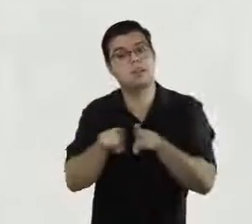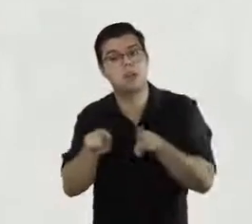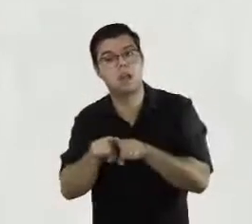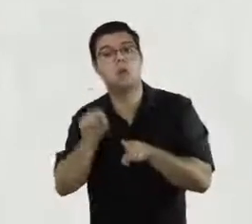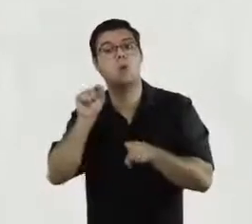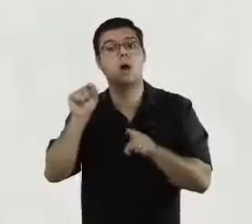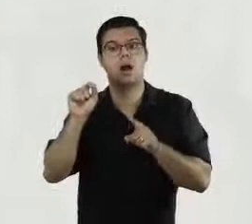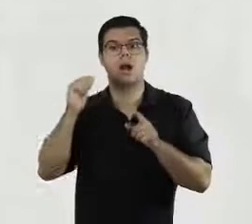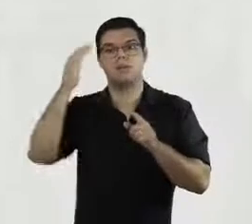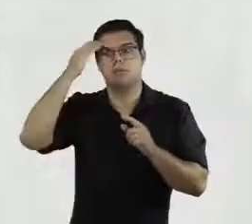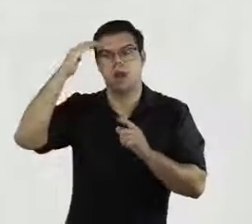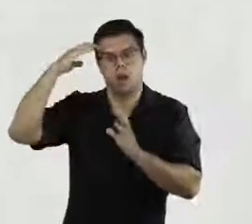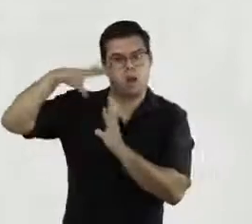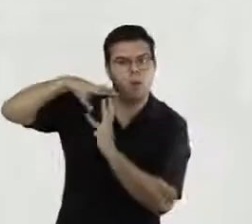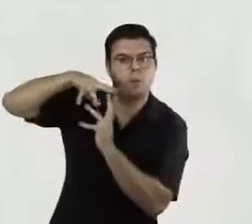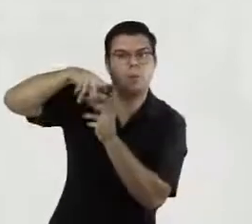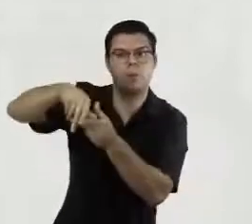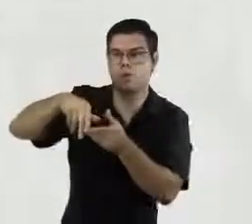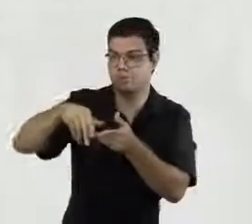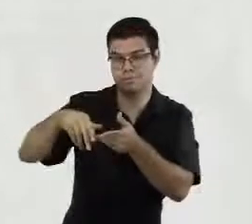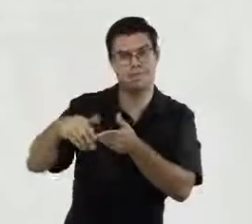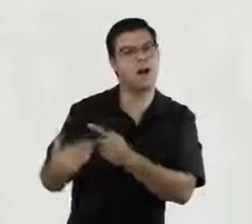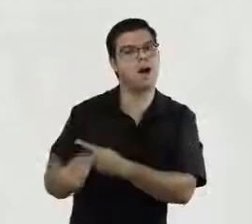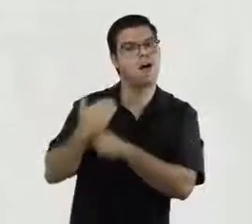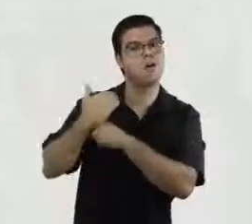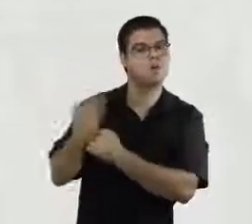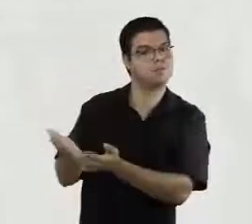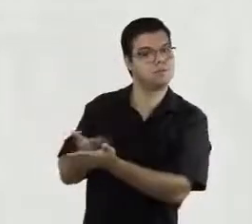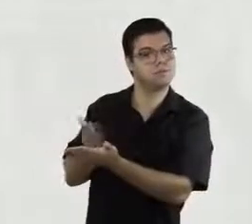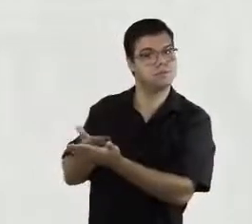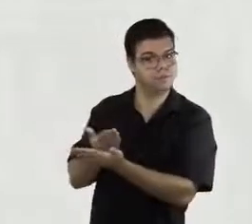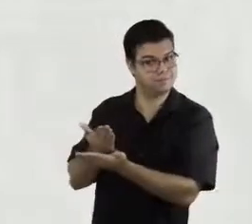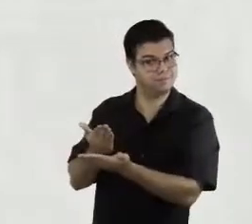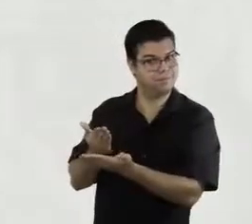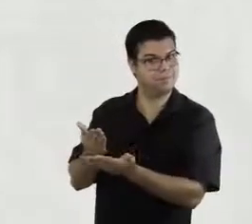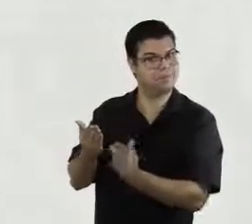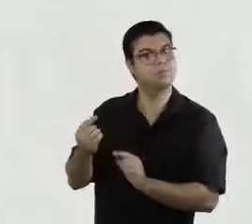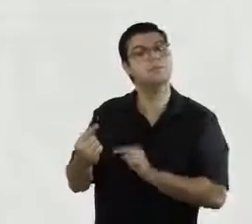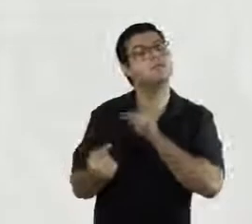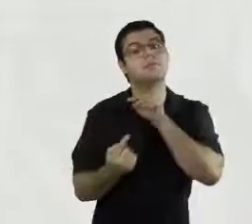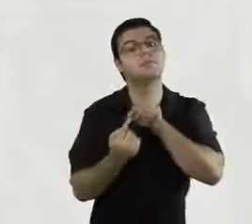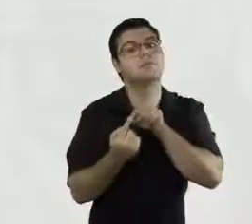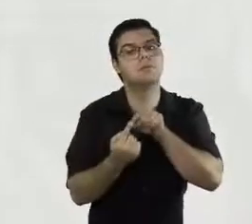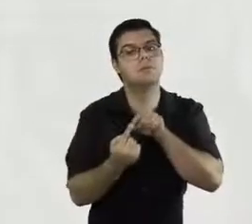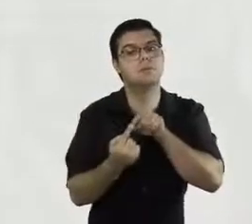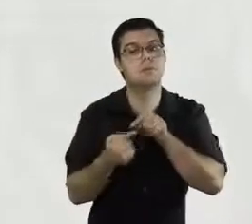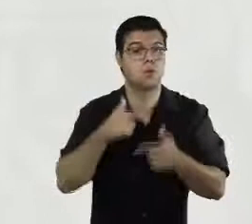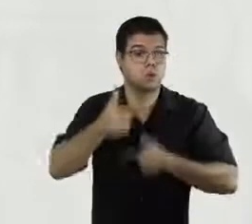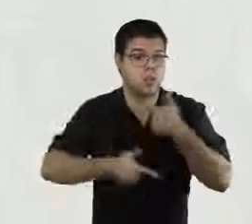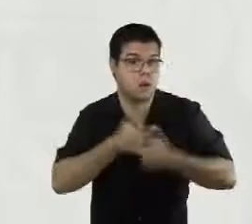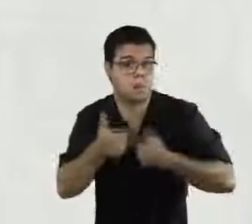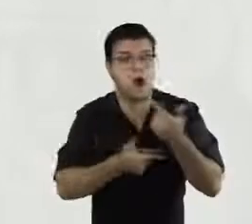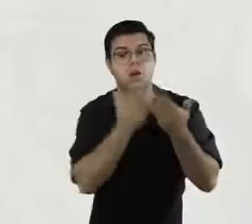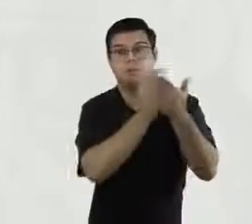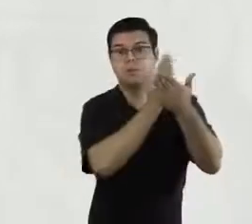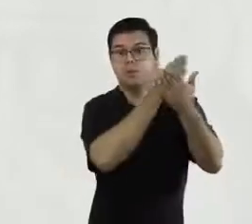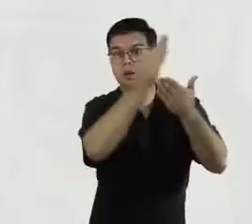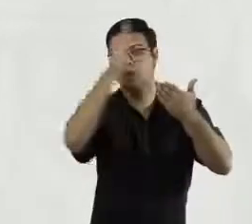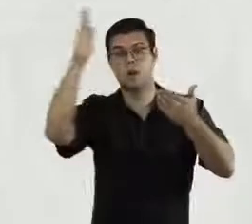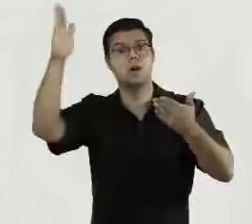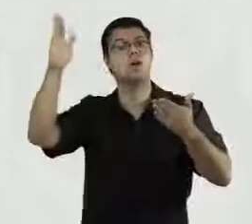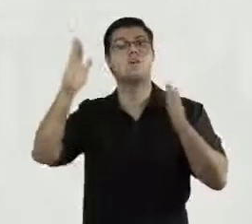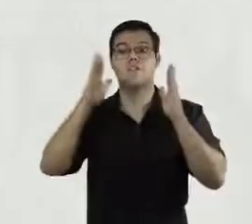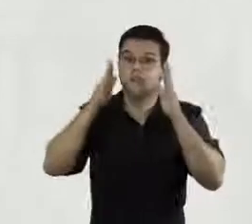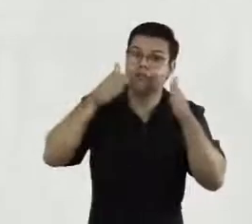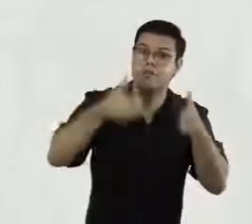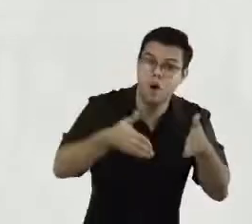de mundo através do livro. Nesse sentido, a gente pode dizer que o trabalho bibliográfico decorre de interesse em saber sobre